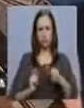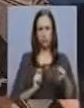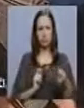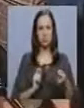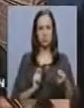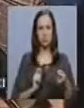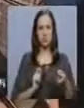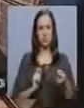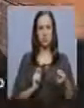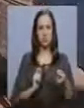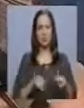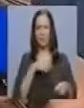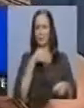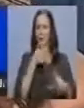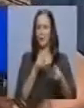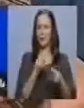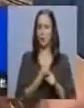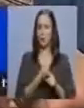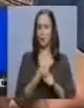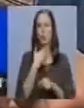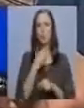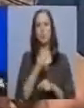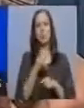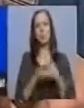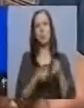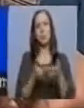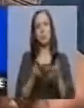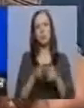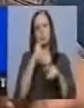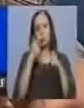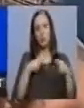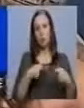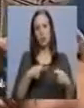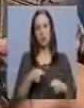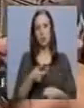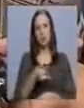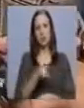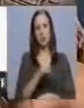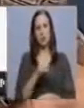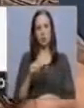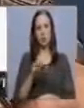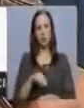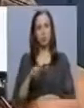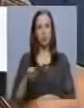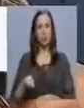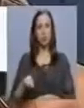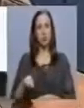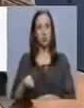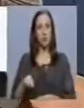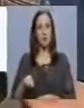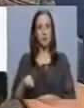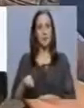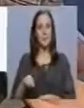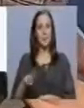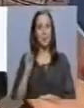muito floreado, foi dito, é que é faseado, não é para toda a gente, e que só podem gastar 200 milhões, 200. E que o valor